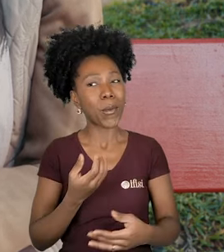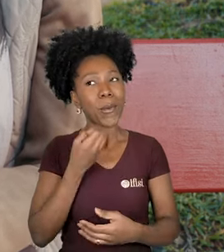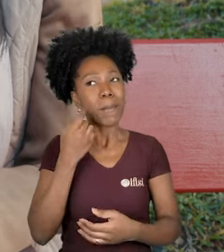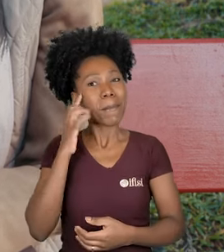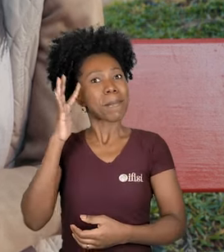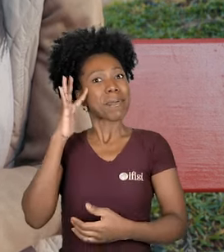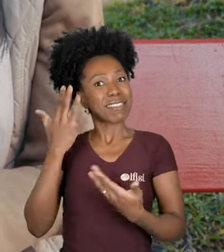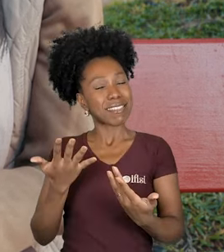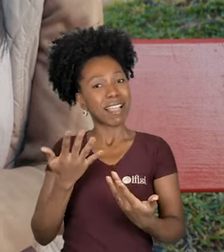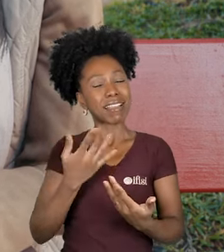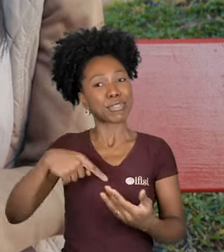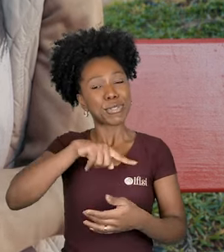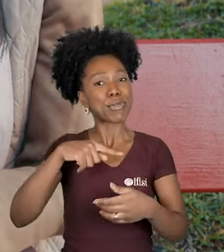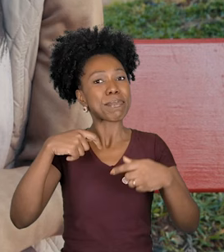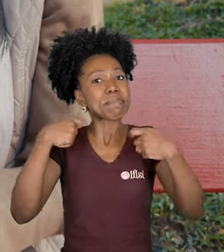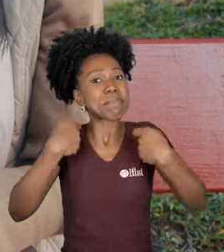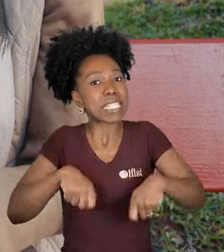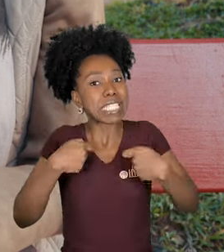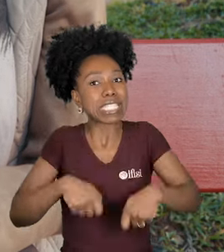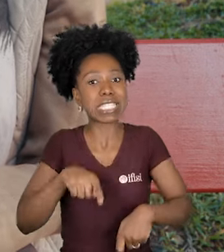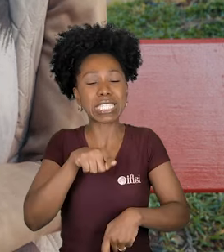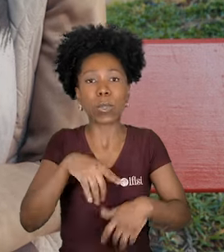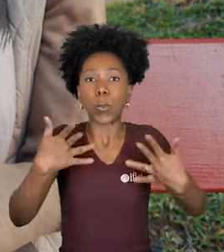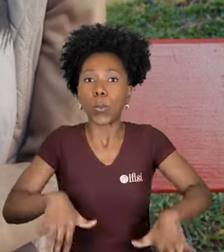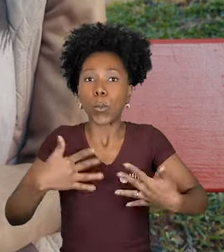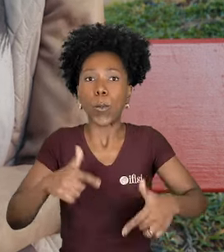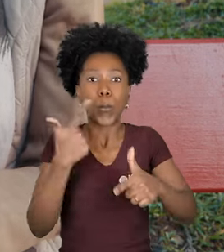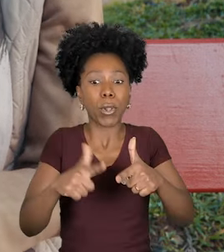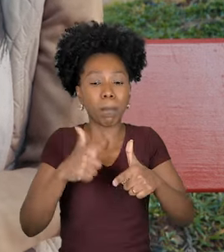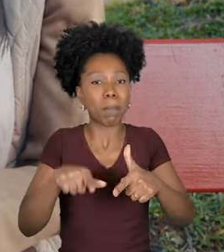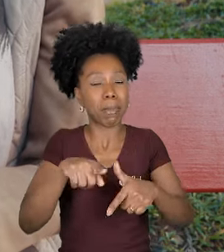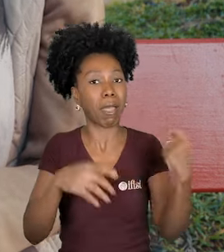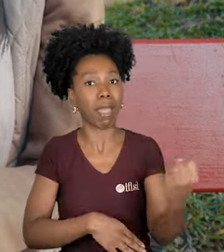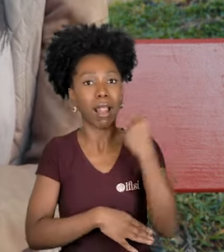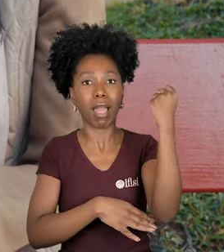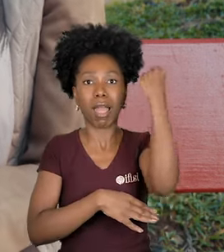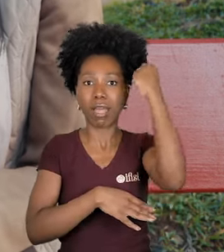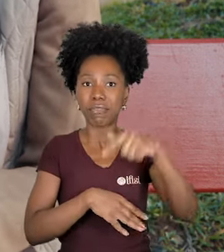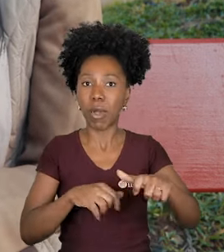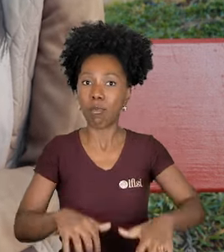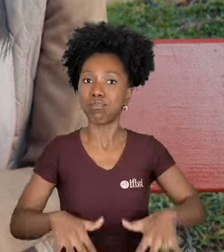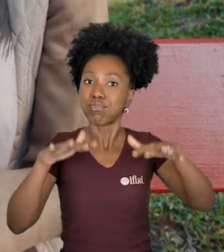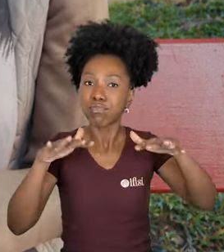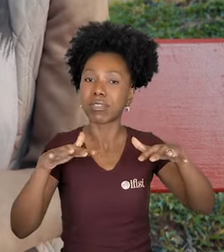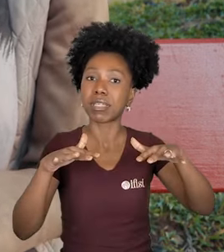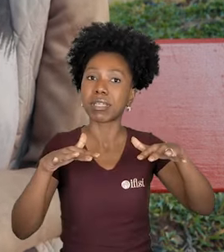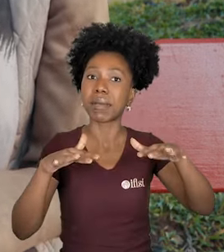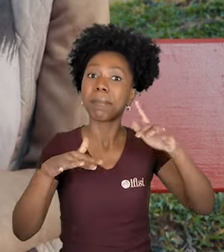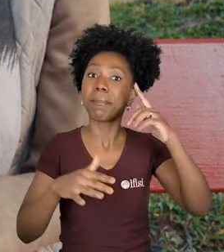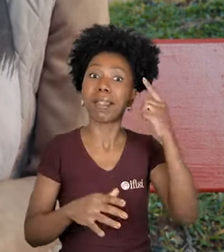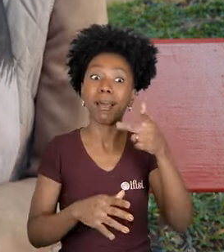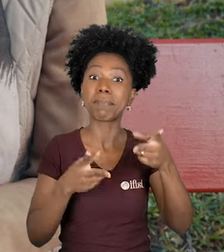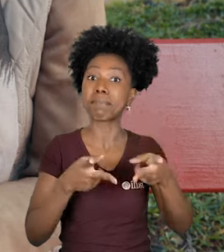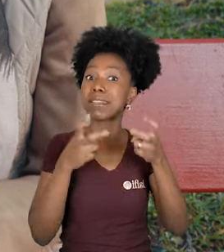é louco a gente pensar que a gente precisa uma crise tão aguda para que essas mulheres que